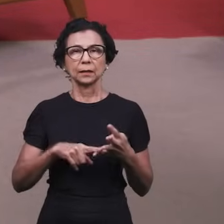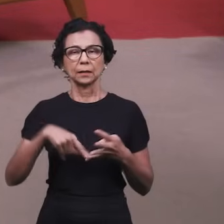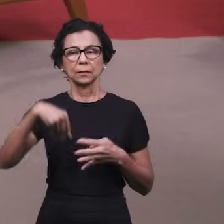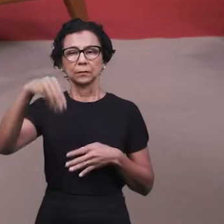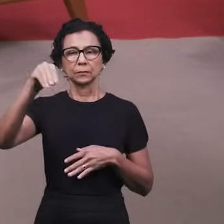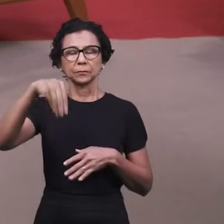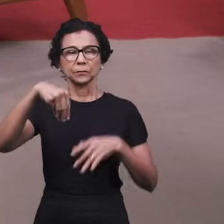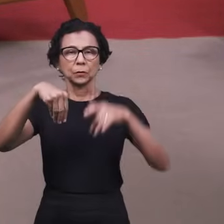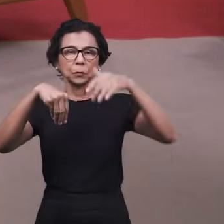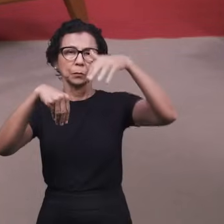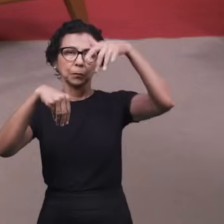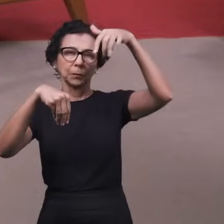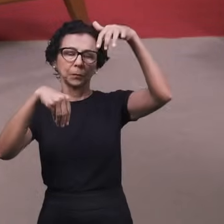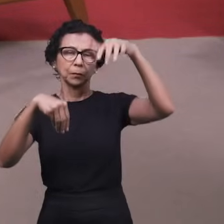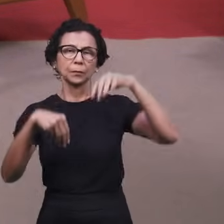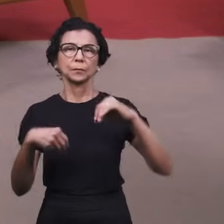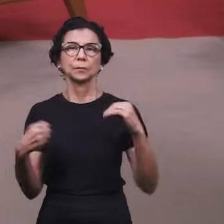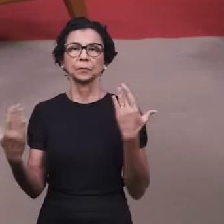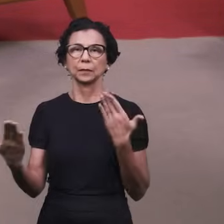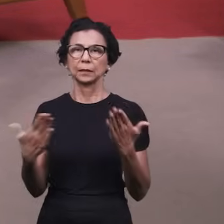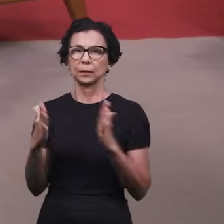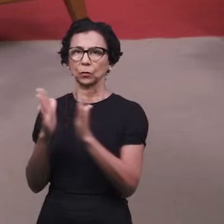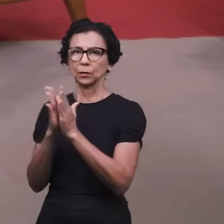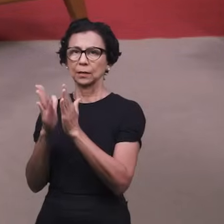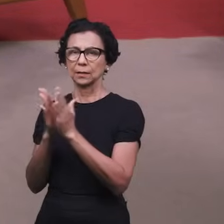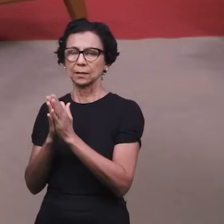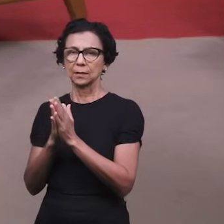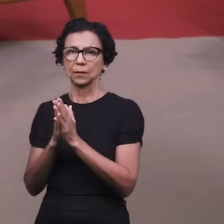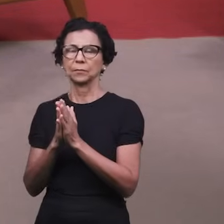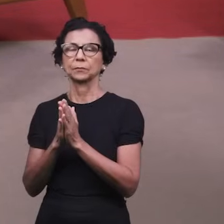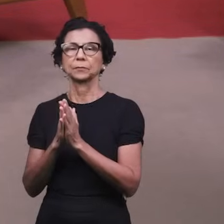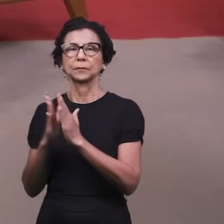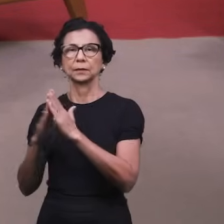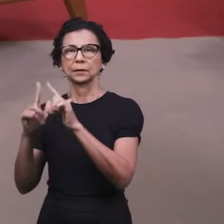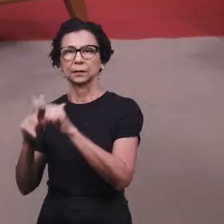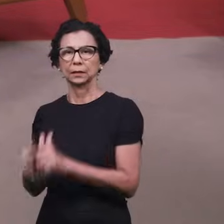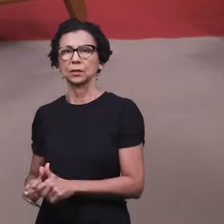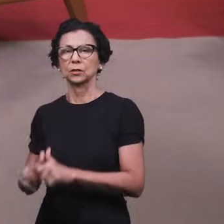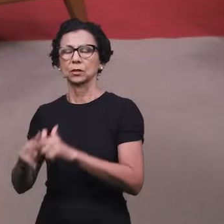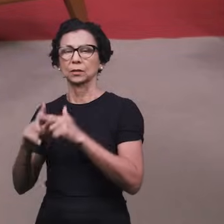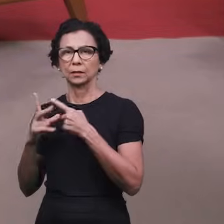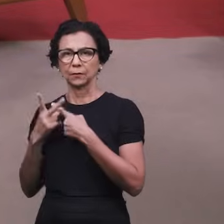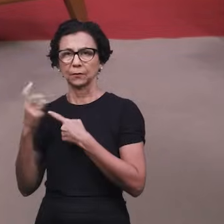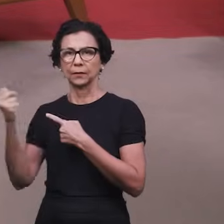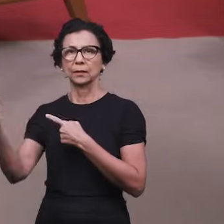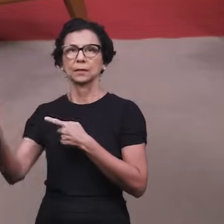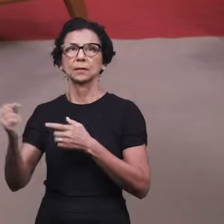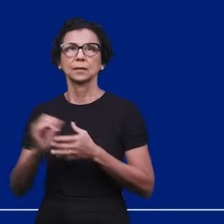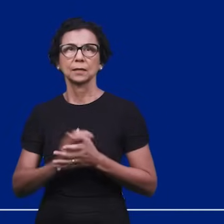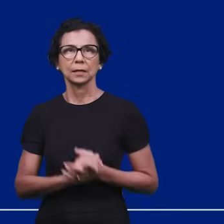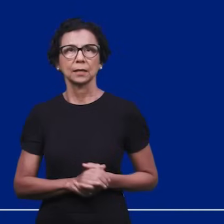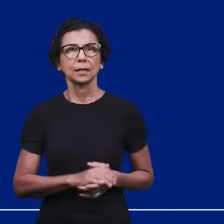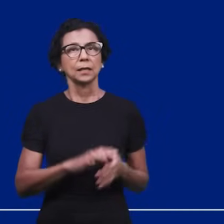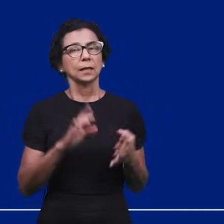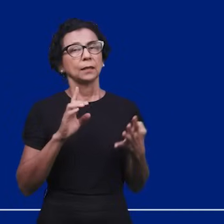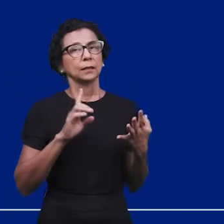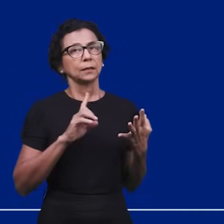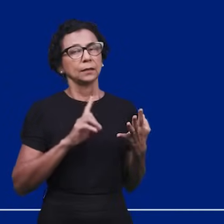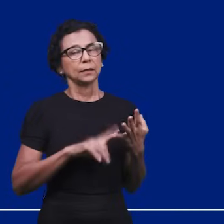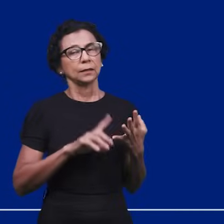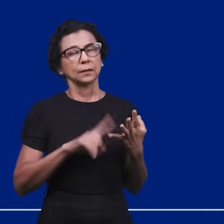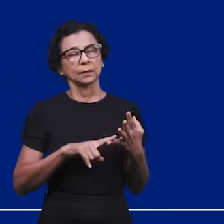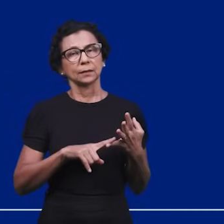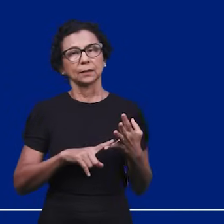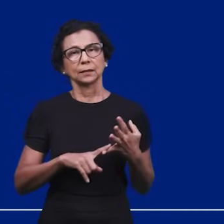Minas Gerais. Agora de São Paulo, nosso irmão Jorge Luiz, da cidade de Santo André, no estado de São Paulo, diz o seguinte: na letra A, que